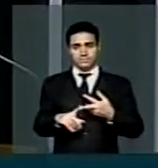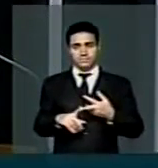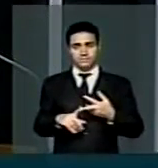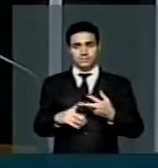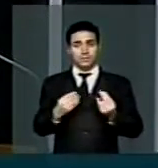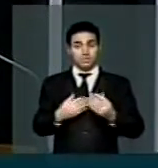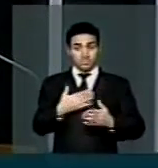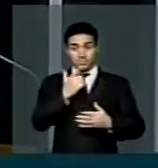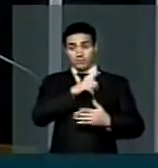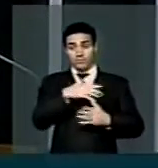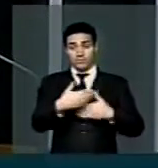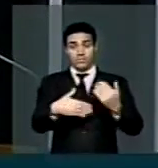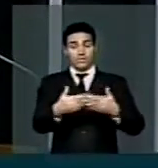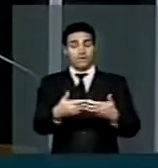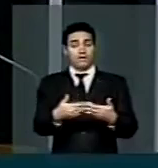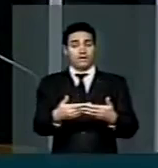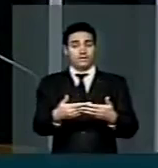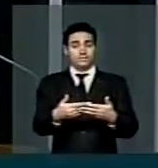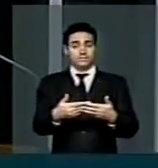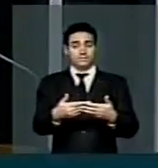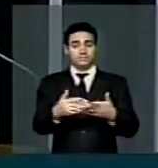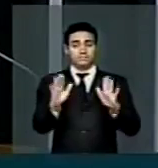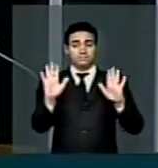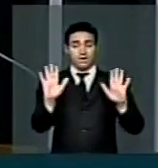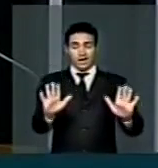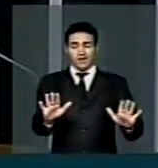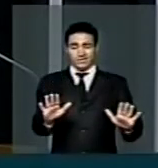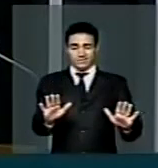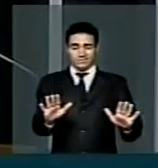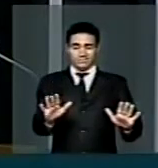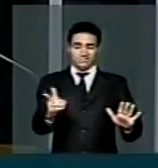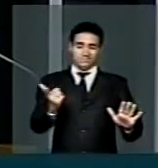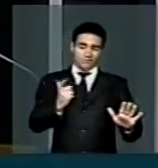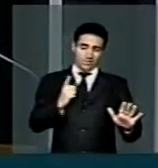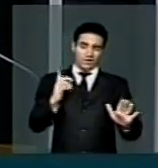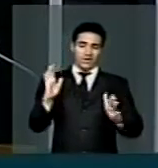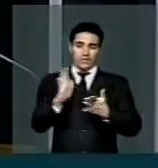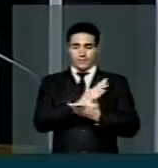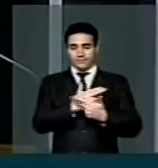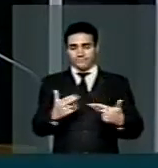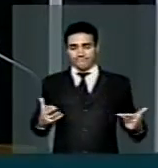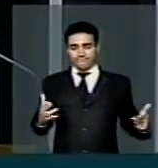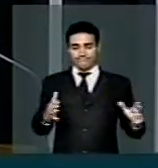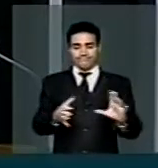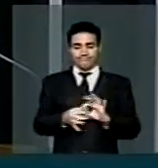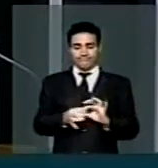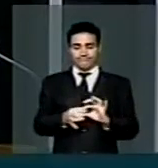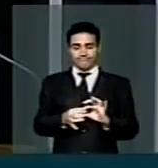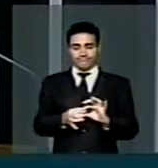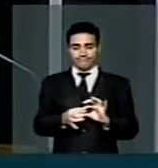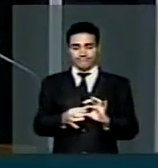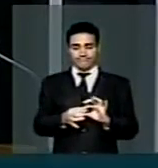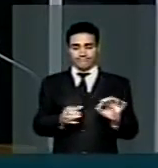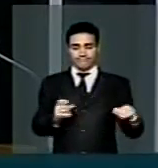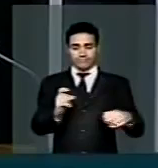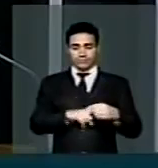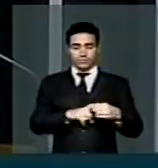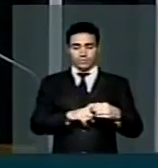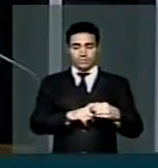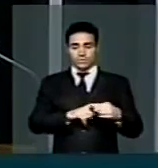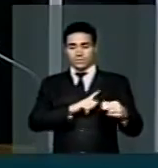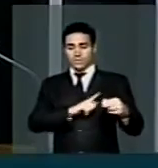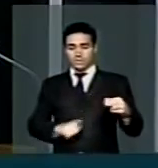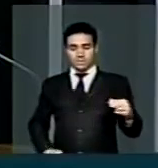como cresceu, como se desenvolveu, mas a gente ainda tem algumas coisas atreladas ao governo, como